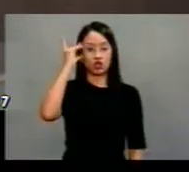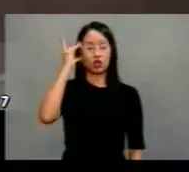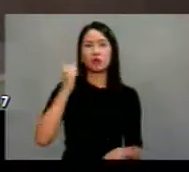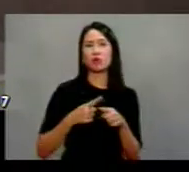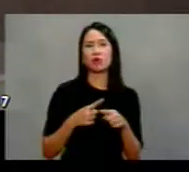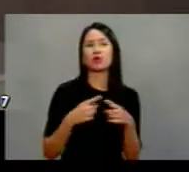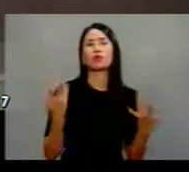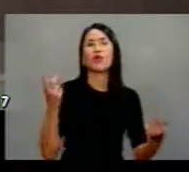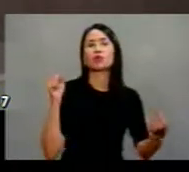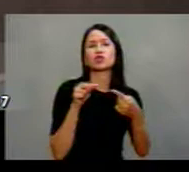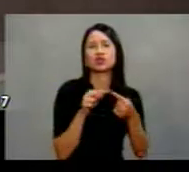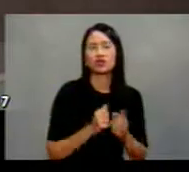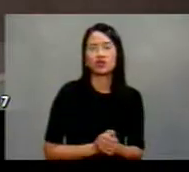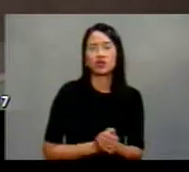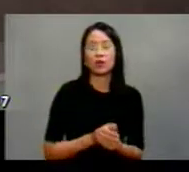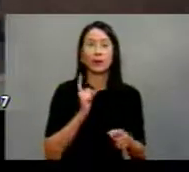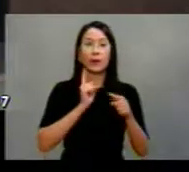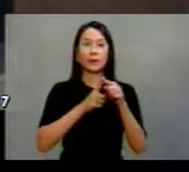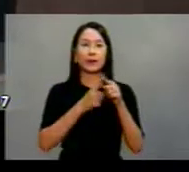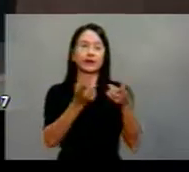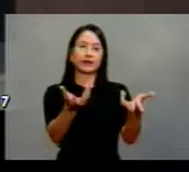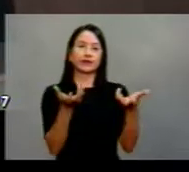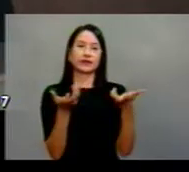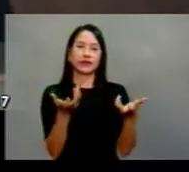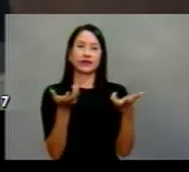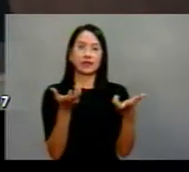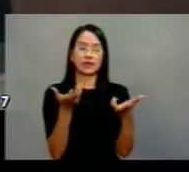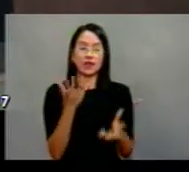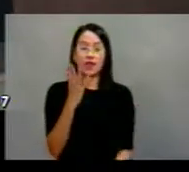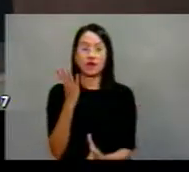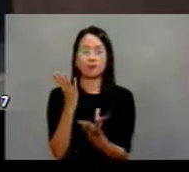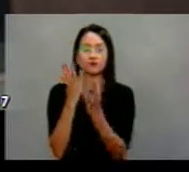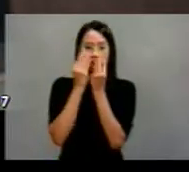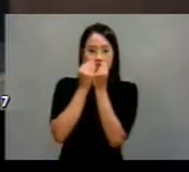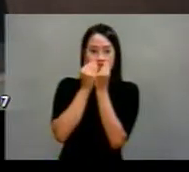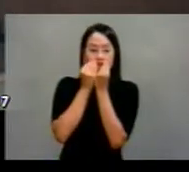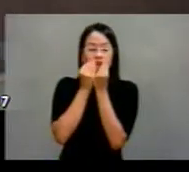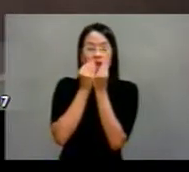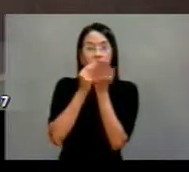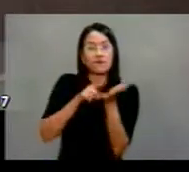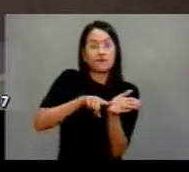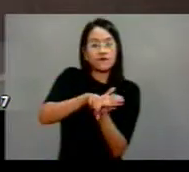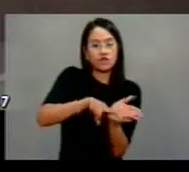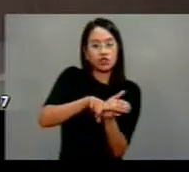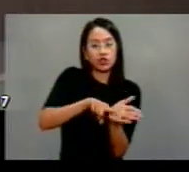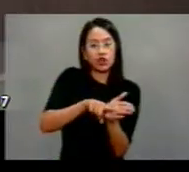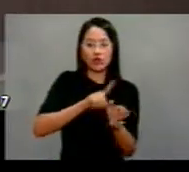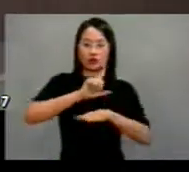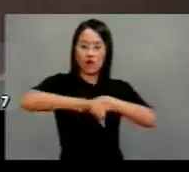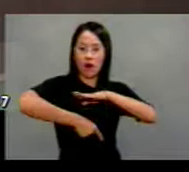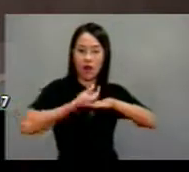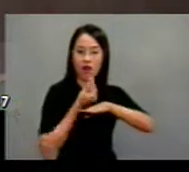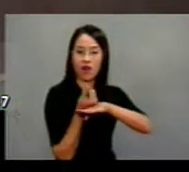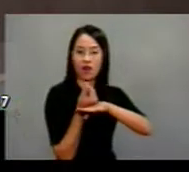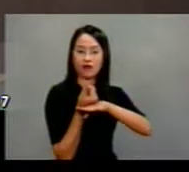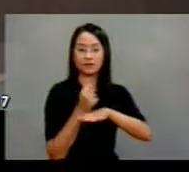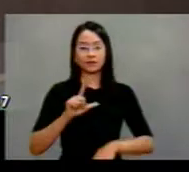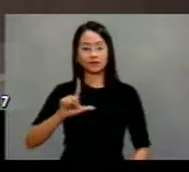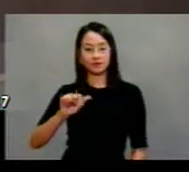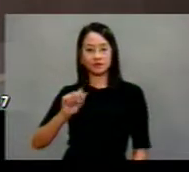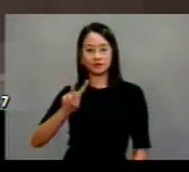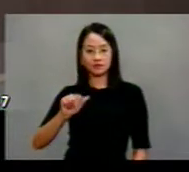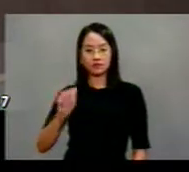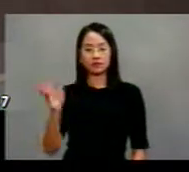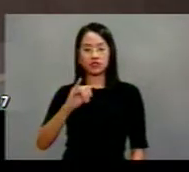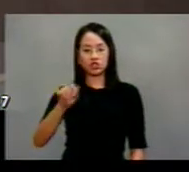o acordo com o Supremo, com tudo. Mas tinha um outro motivo, que era exatamente urdir